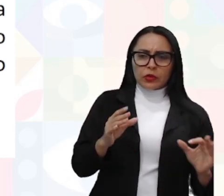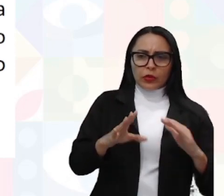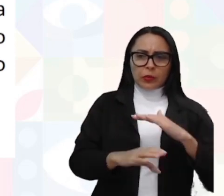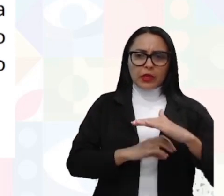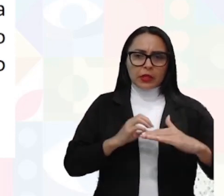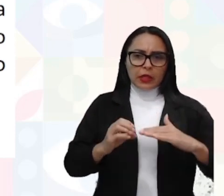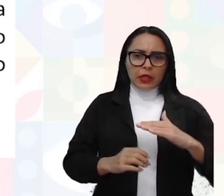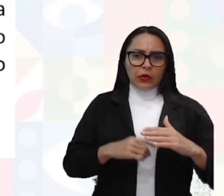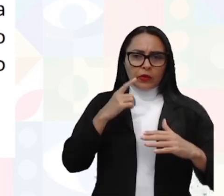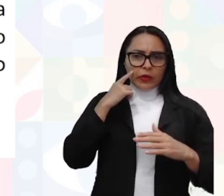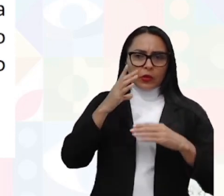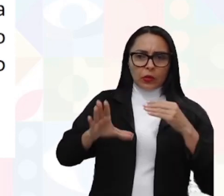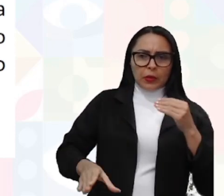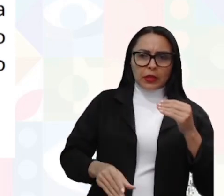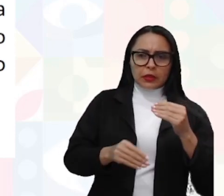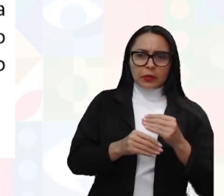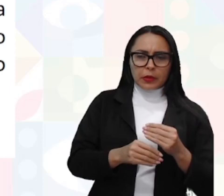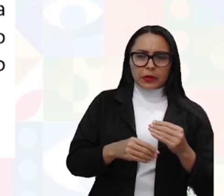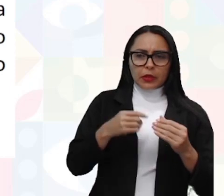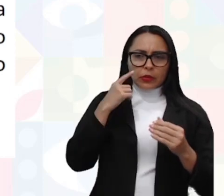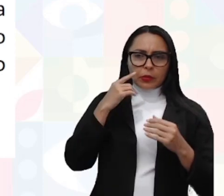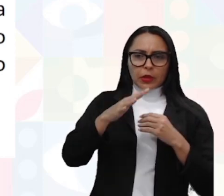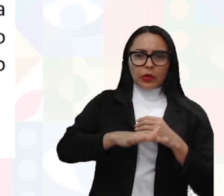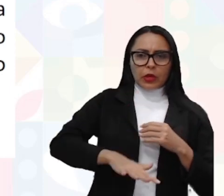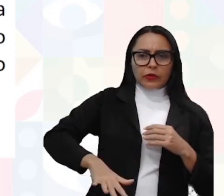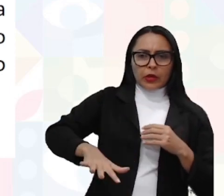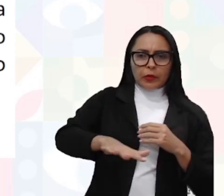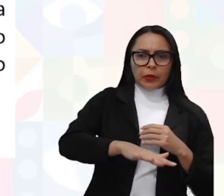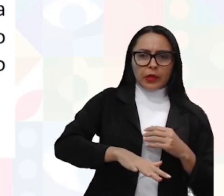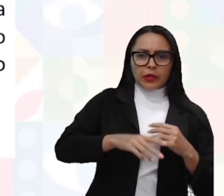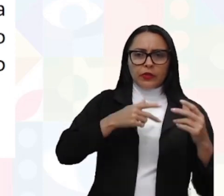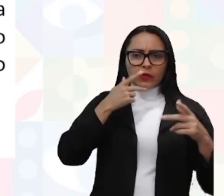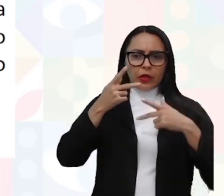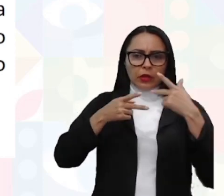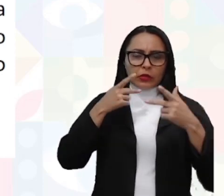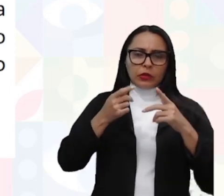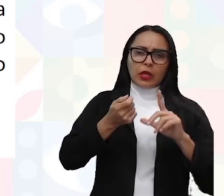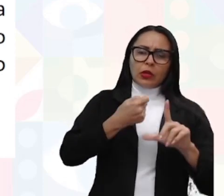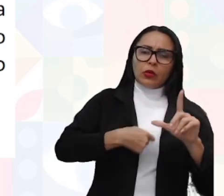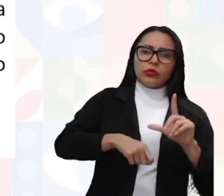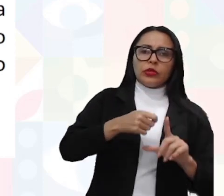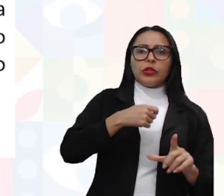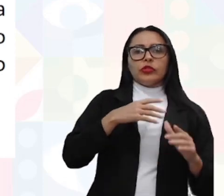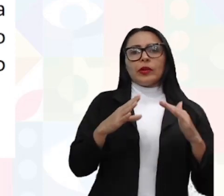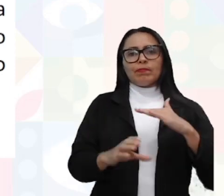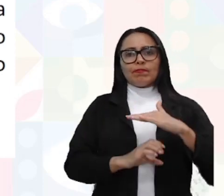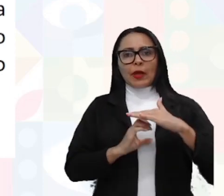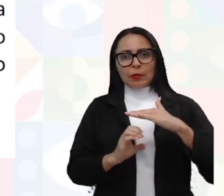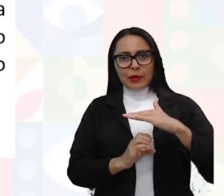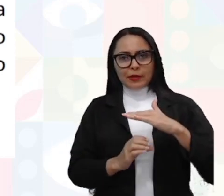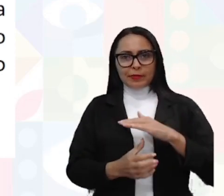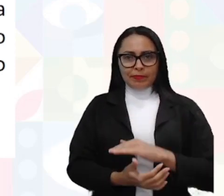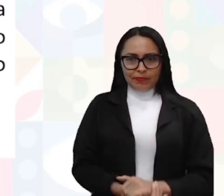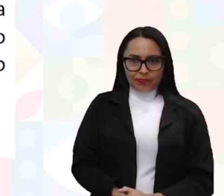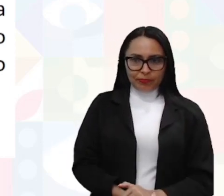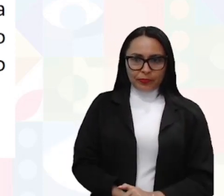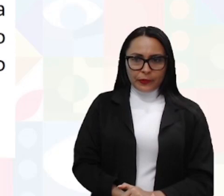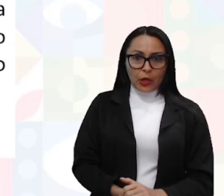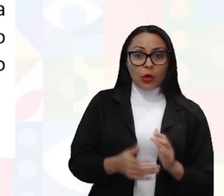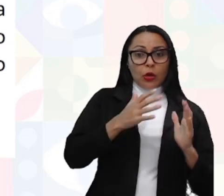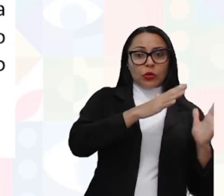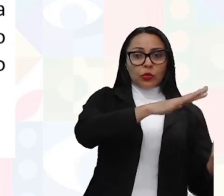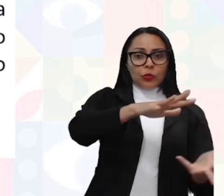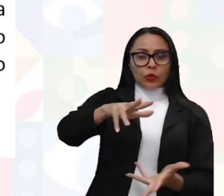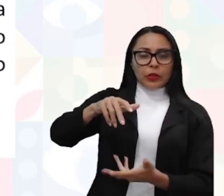envolve complexidade ou é tão abrangente geograficamente falando do que a logística empresarial. No mundo